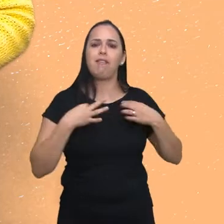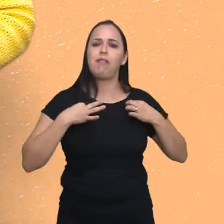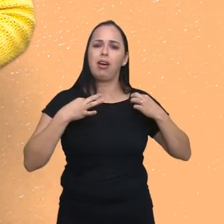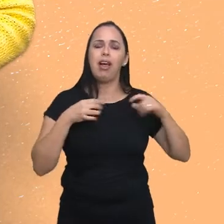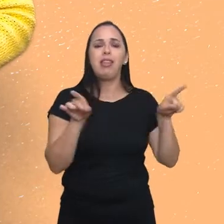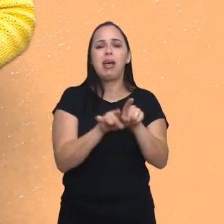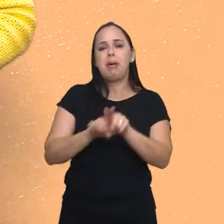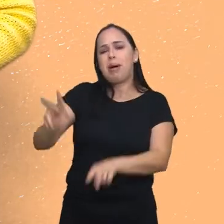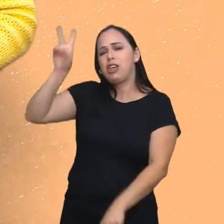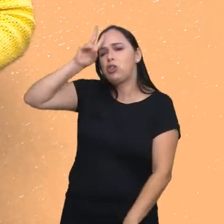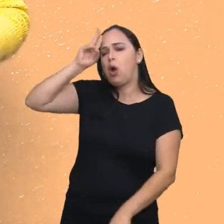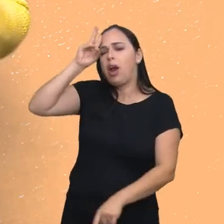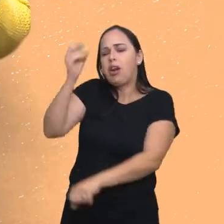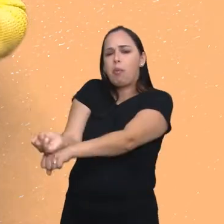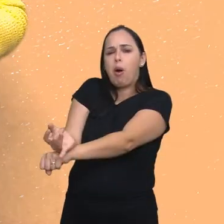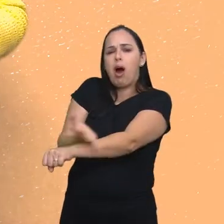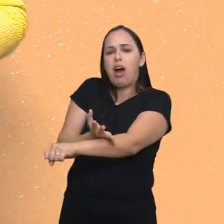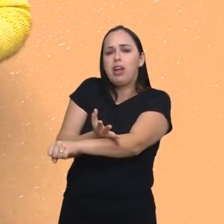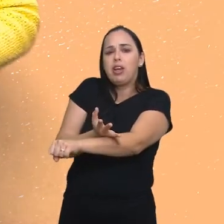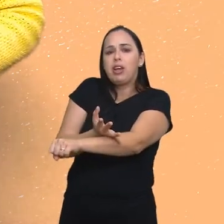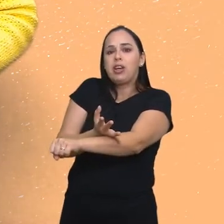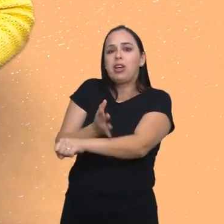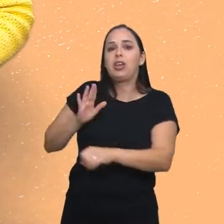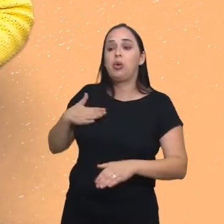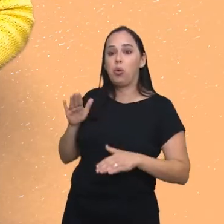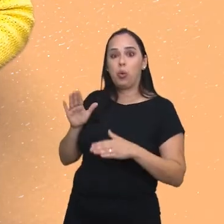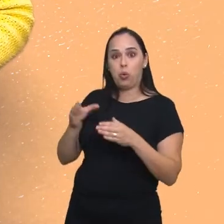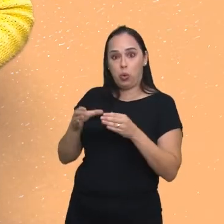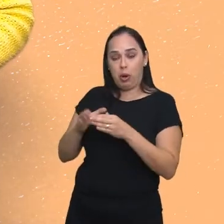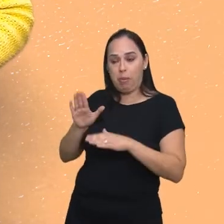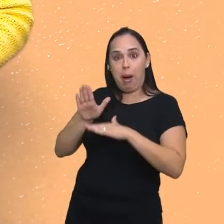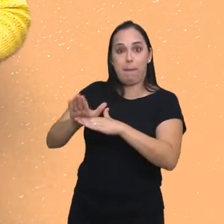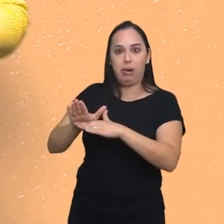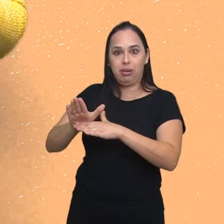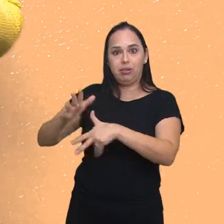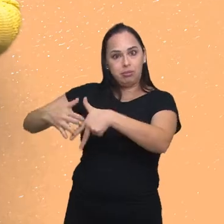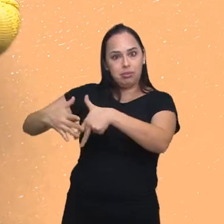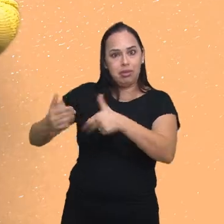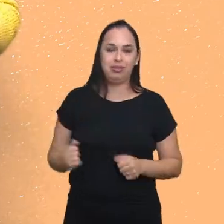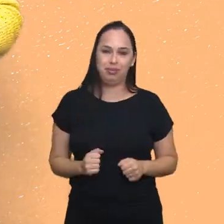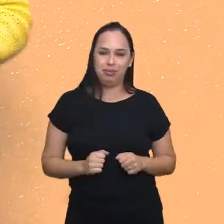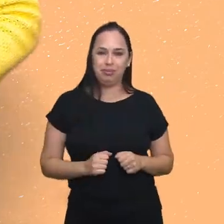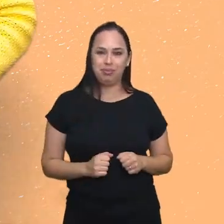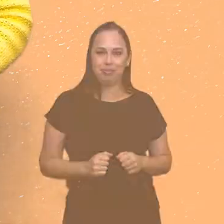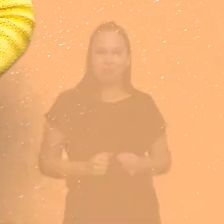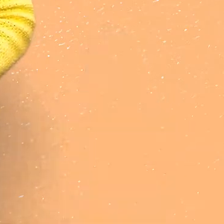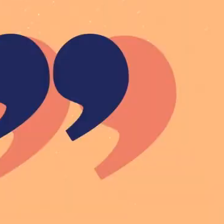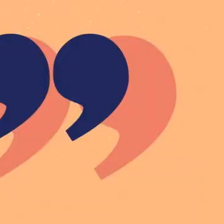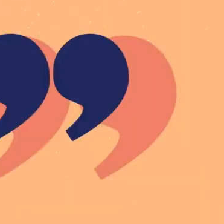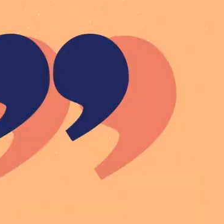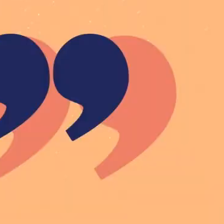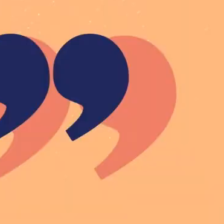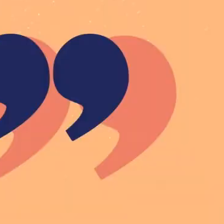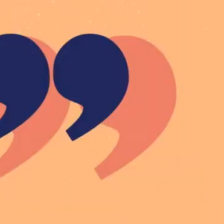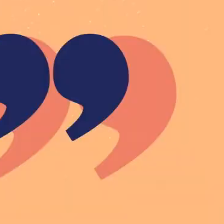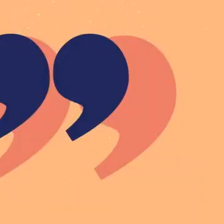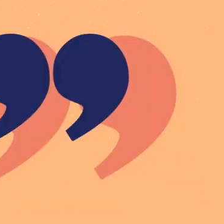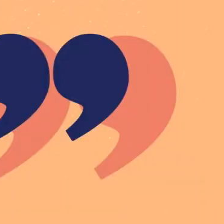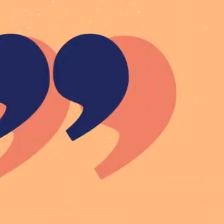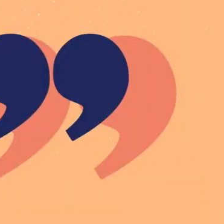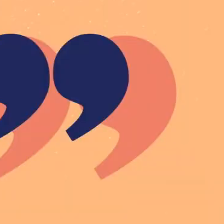uma história emocionante de como o gesto mudou a vida de um paciente. É logo mais, não perca!